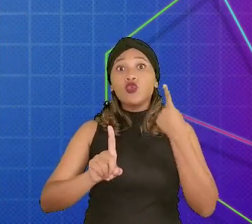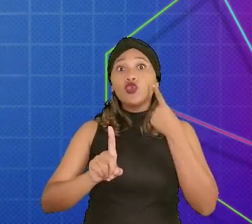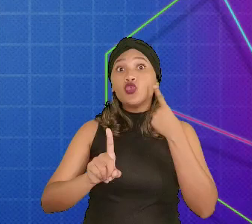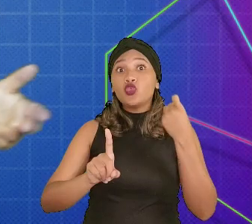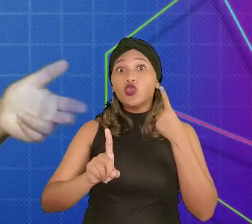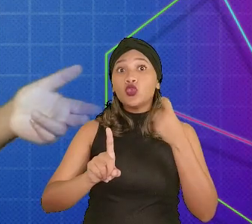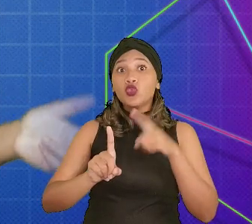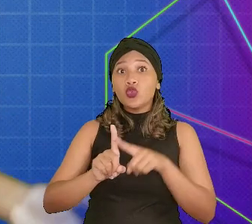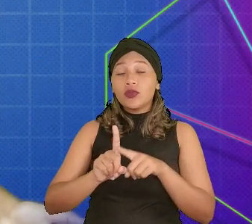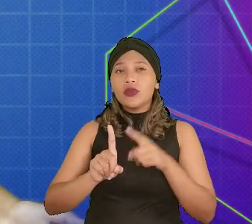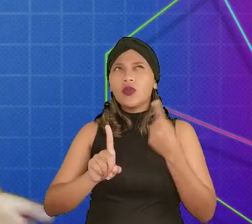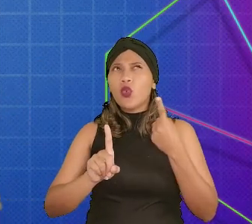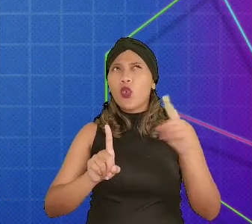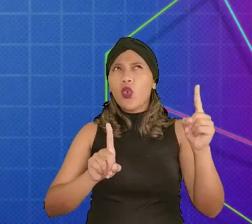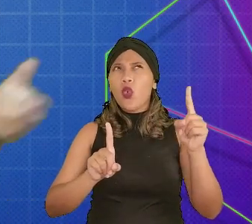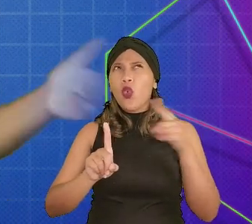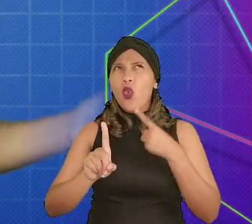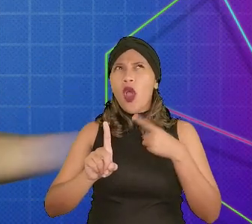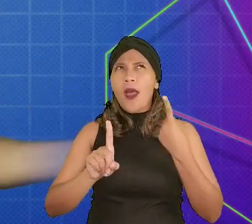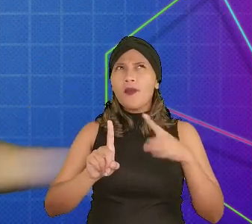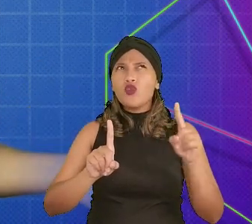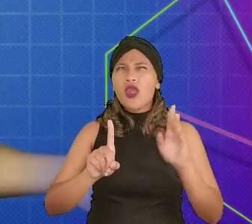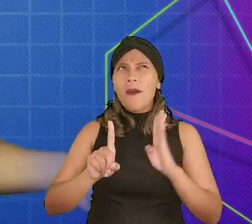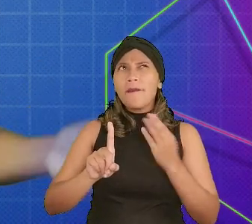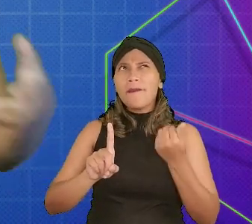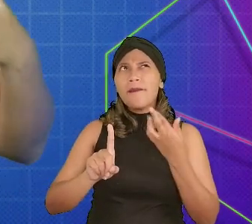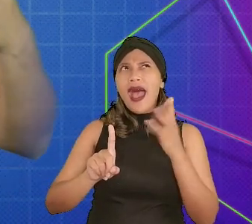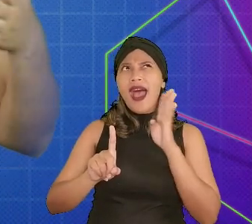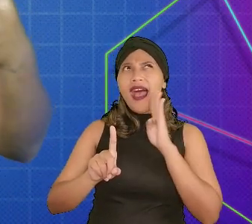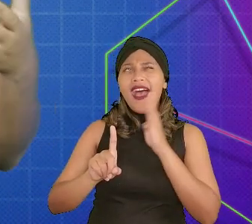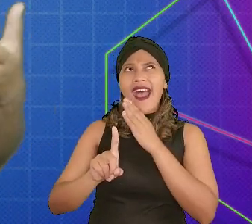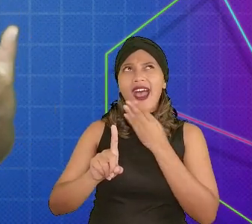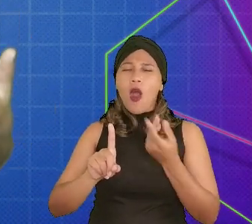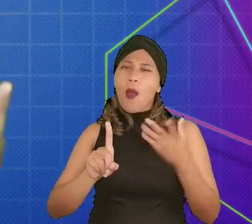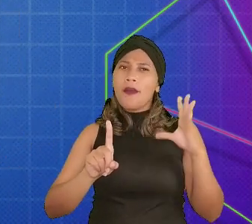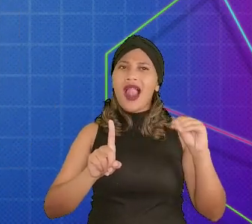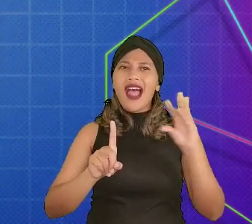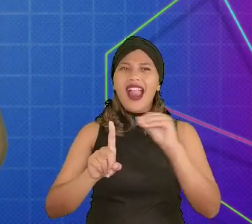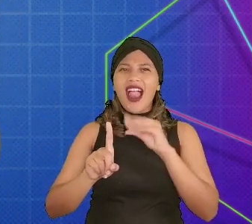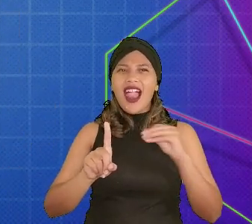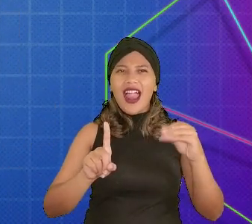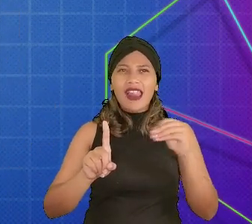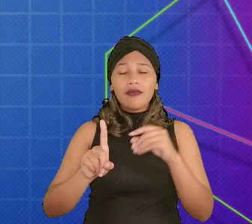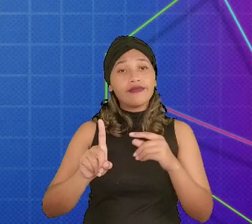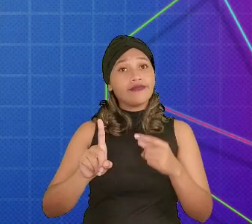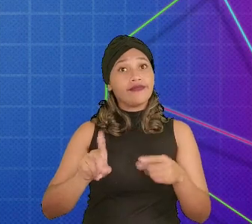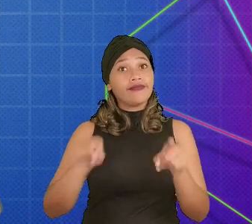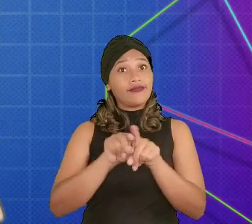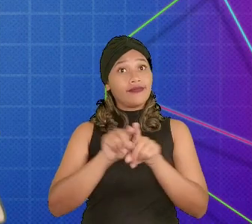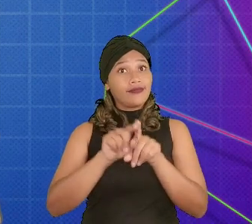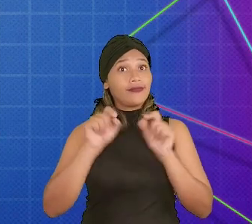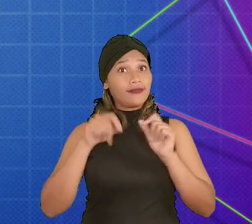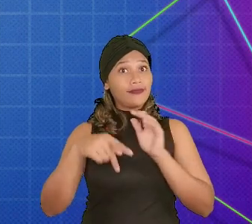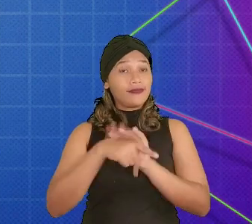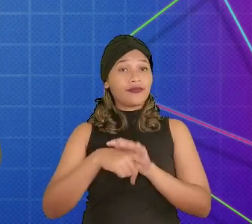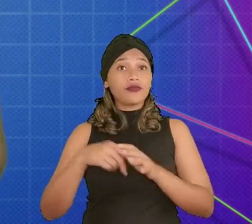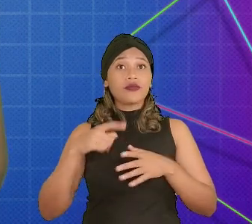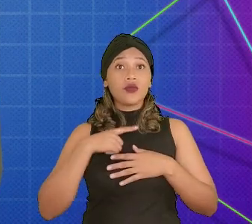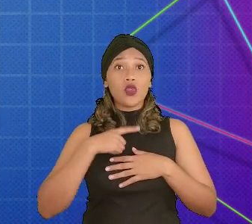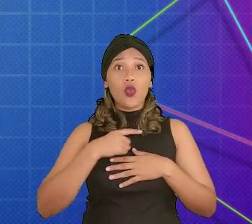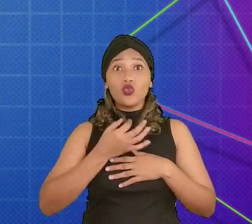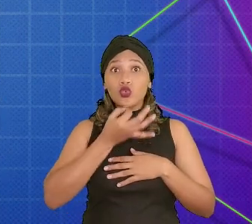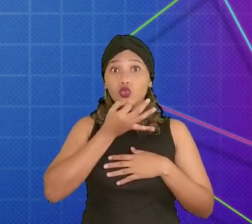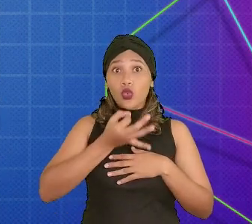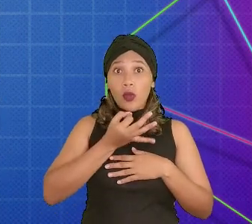esse som. Seja um barulho ao longe, uma música num bar ou pessoas falando ao fundo de uma cena. Por outro lado, o som